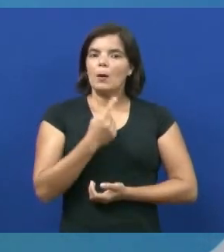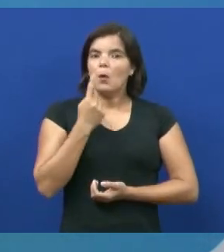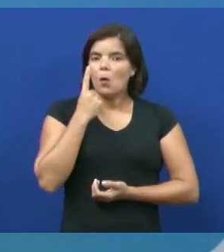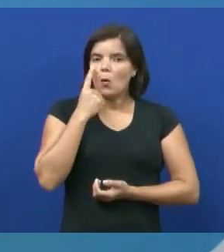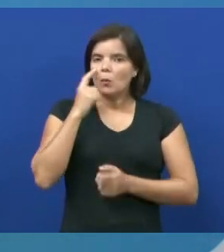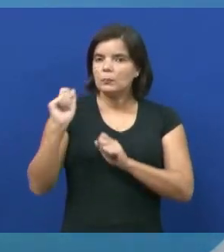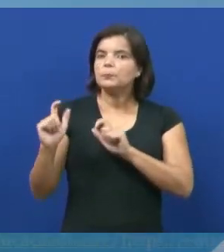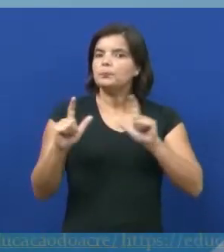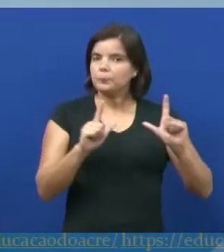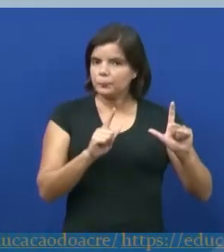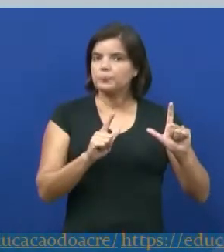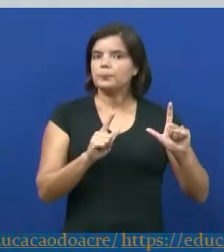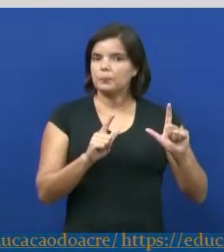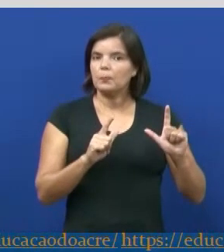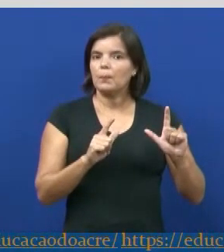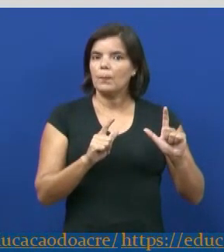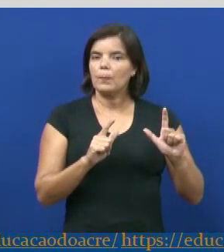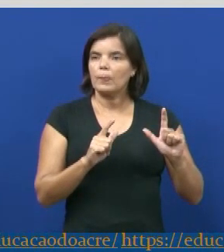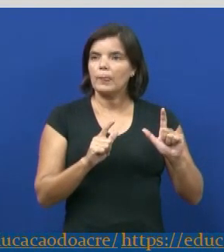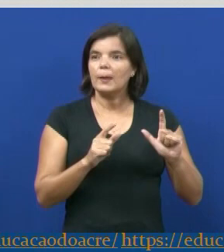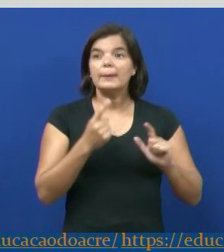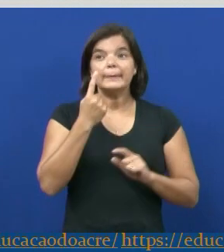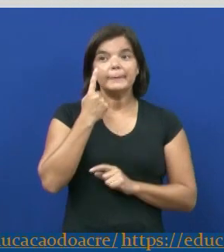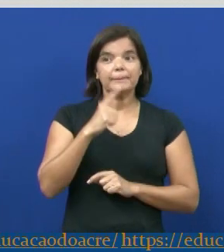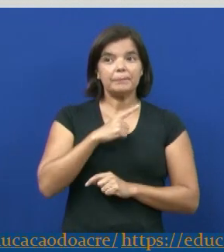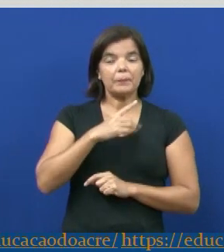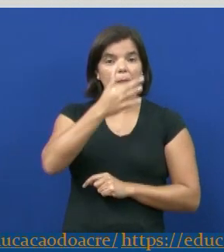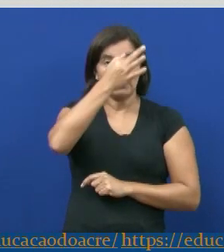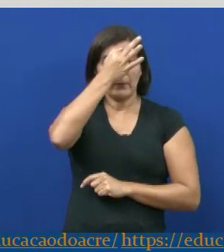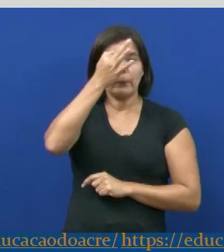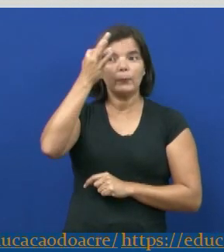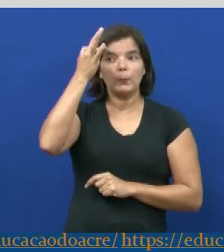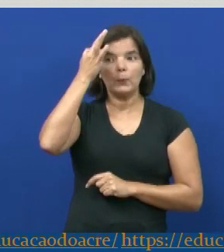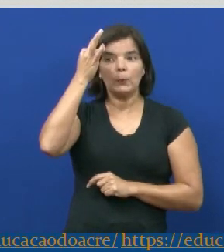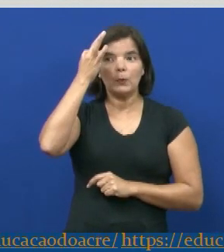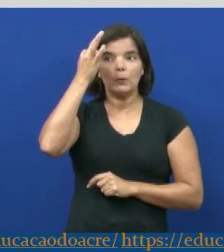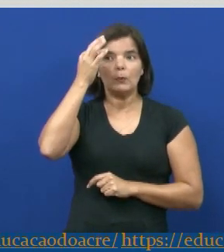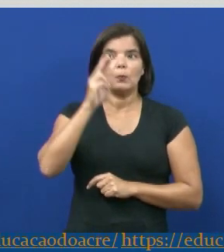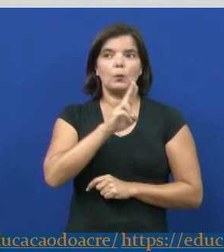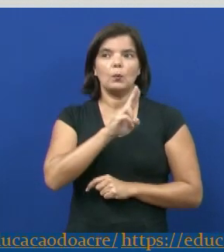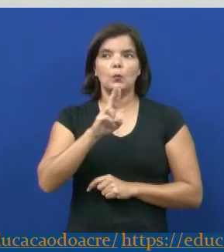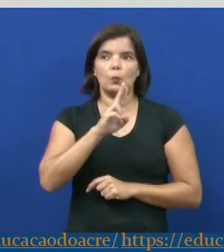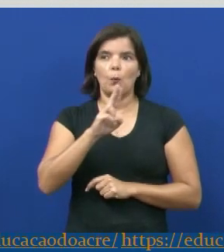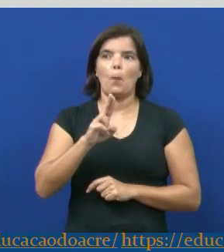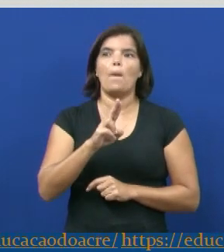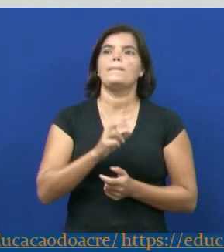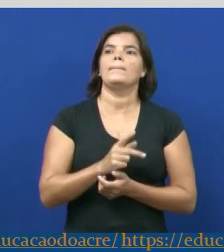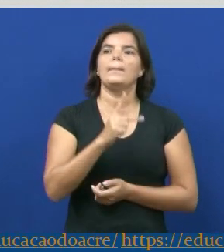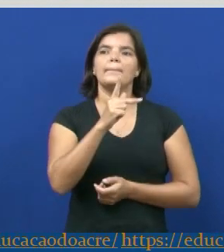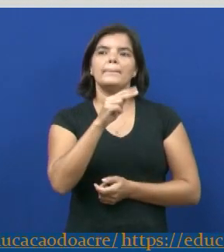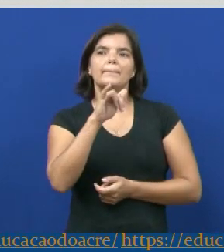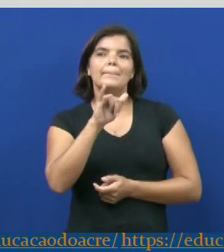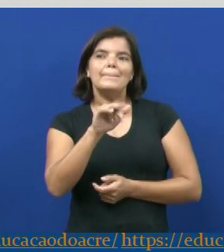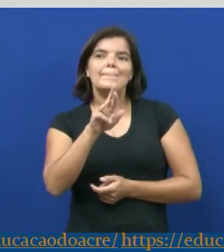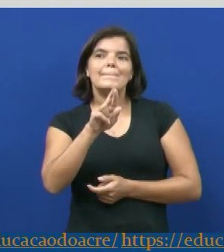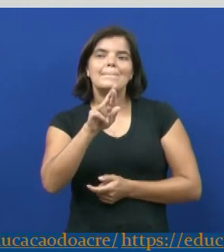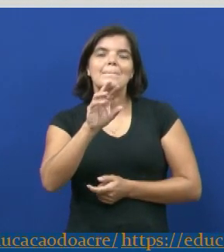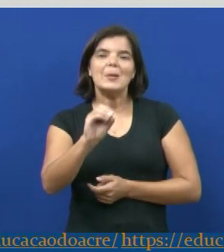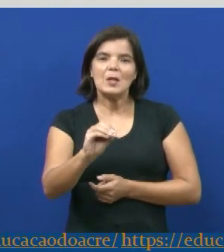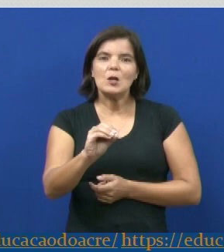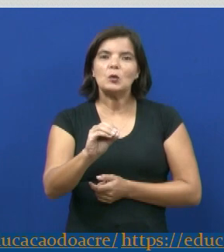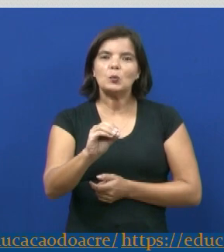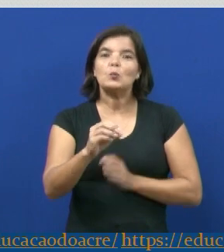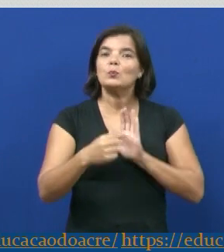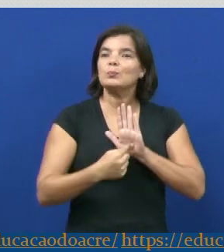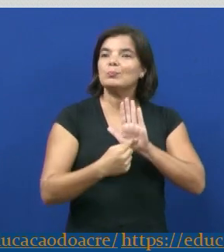Observe o próximo slide, aluno. Vocês têm um filósofo aí chamado Pirro. Esse filósofo foi um